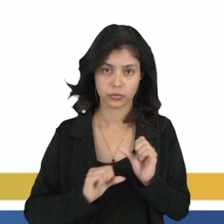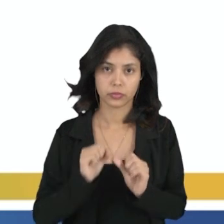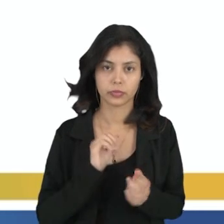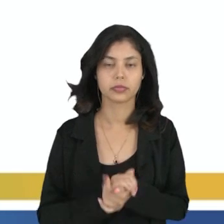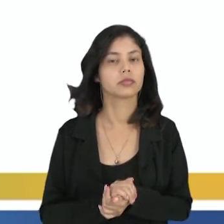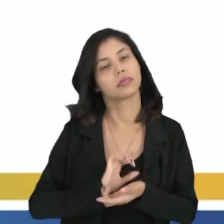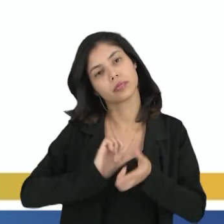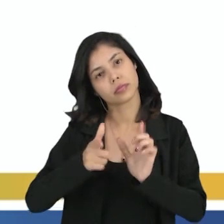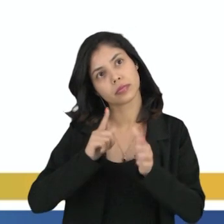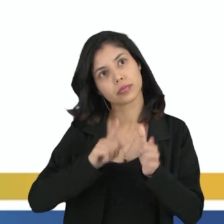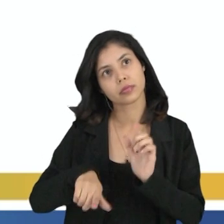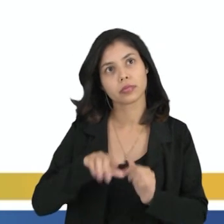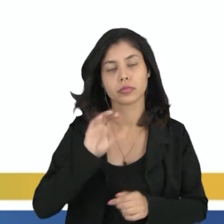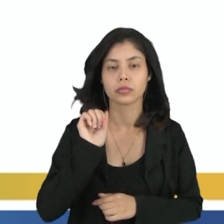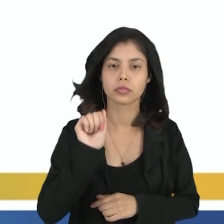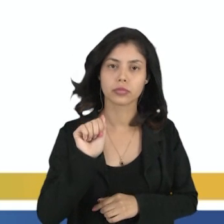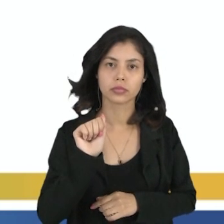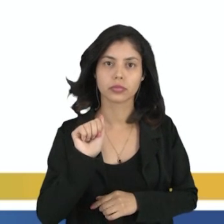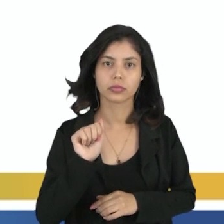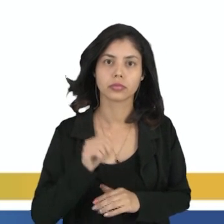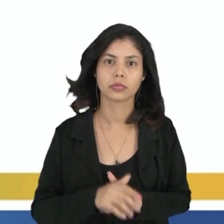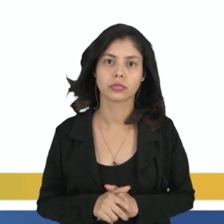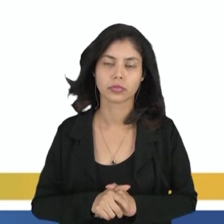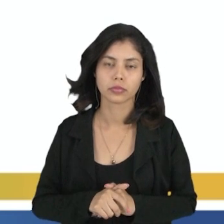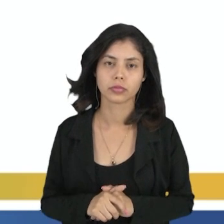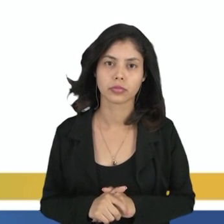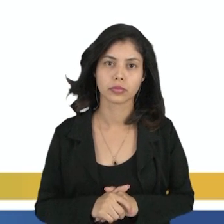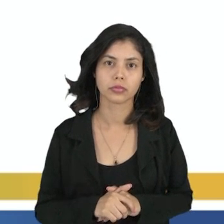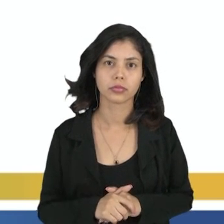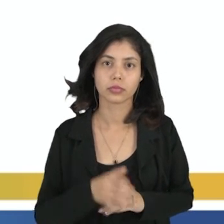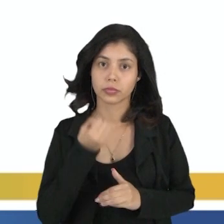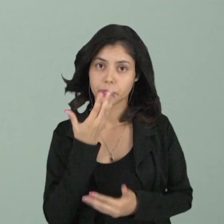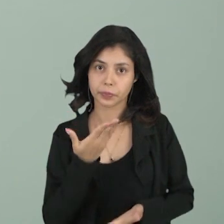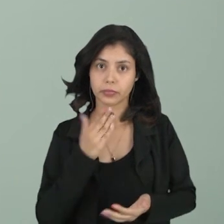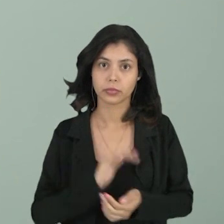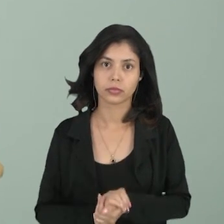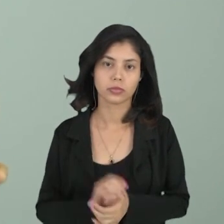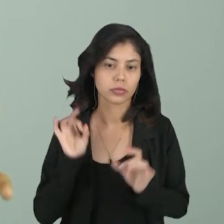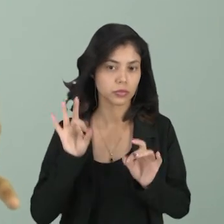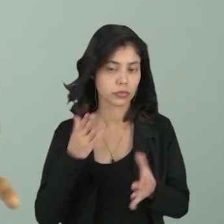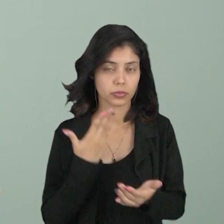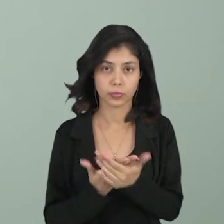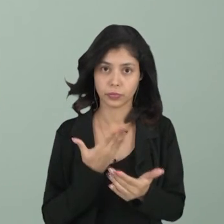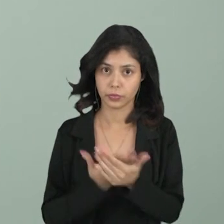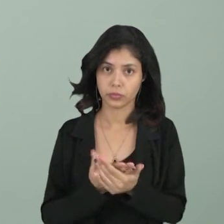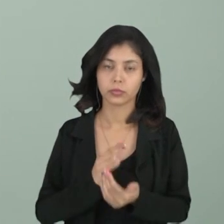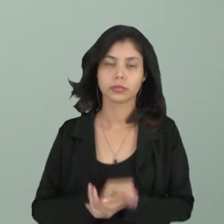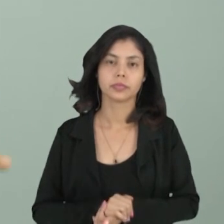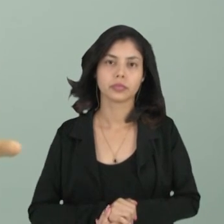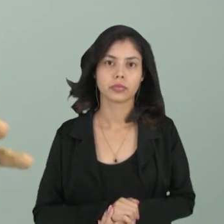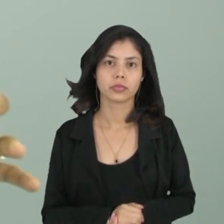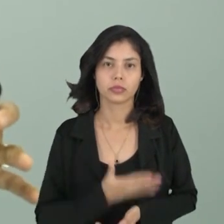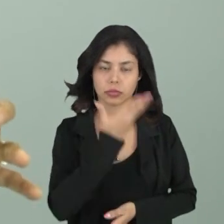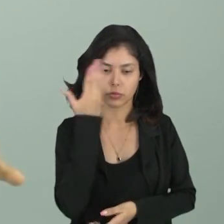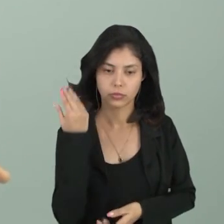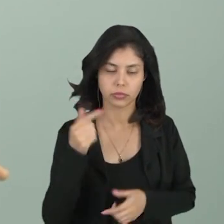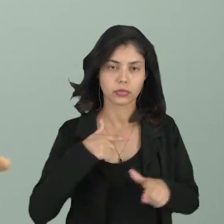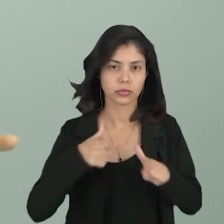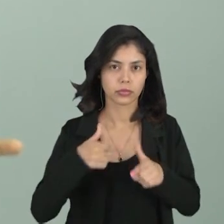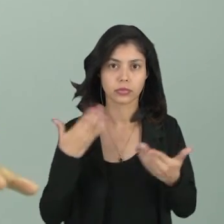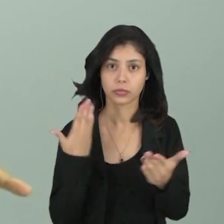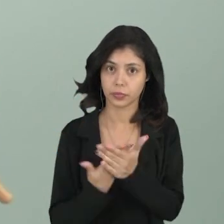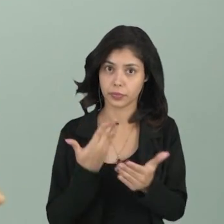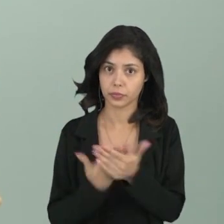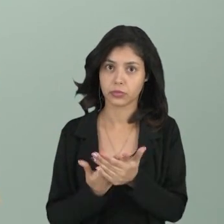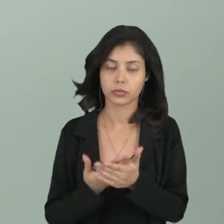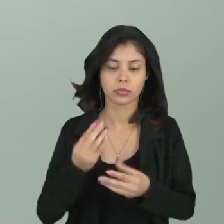troca. Então, a alternativa correta é a letra A. Bom, pessoal, por hoje é só. A gente trabalhou na aula de hoje